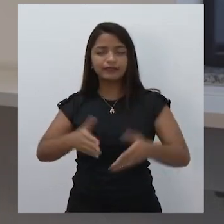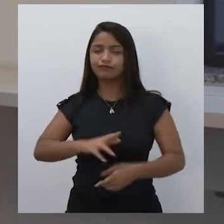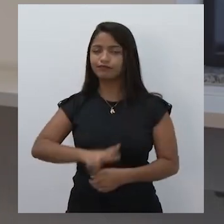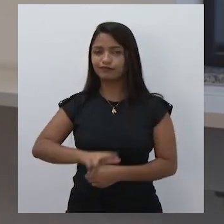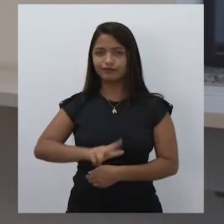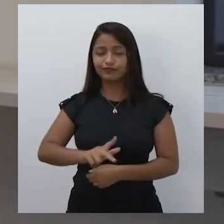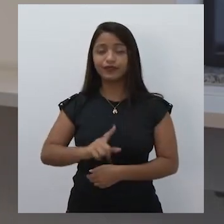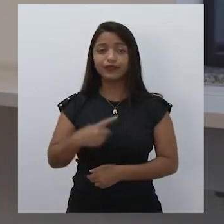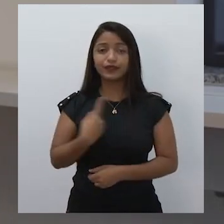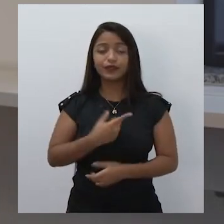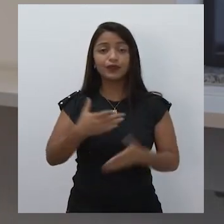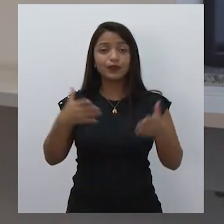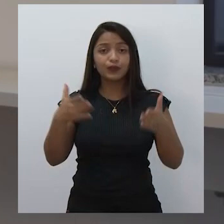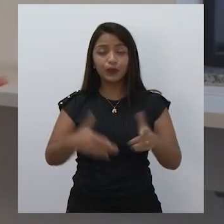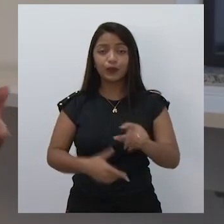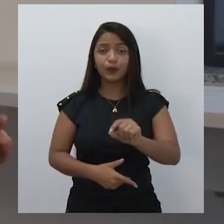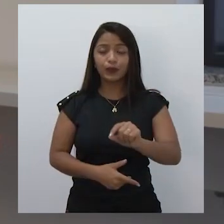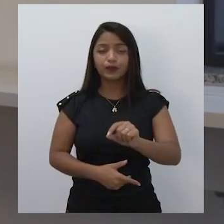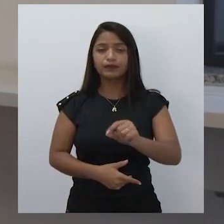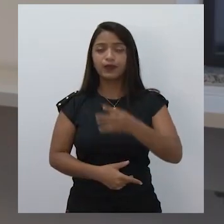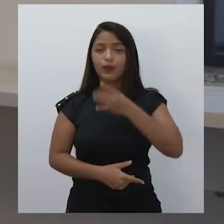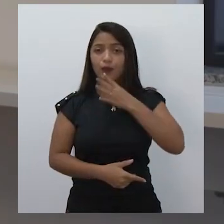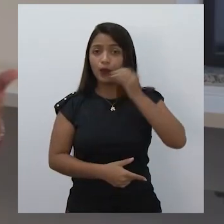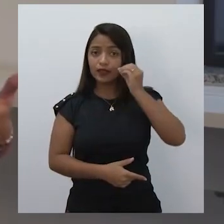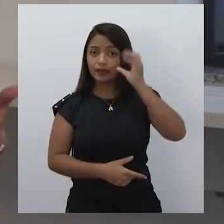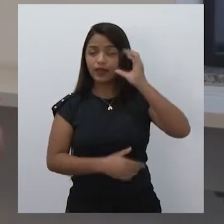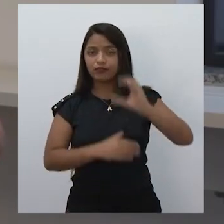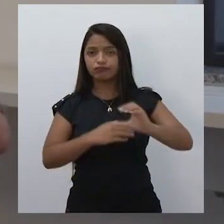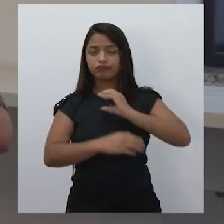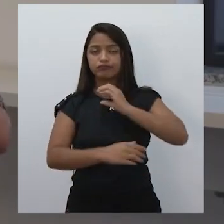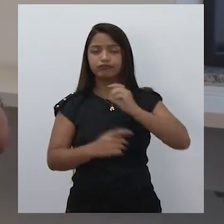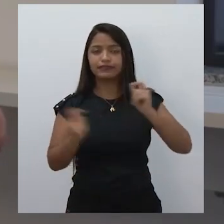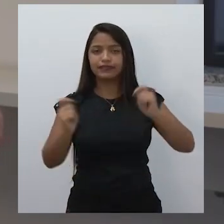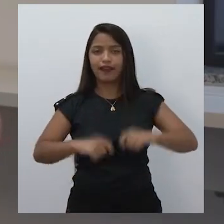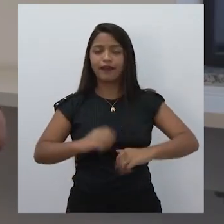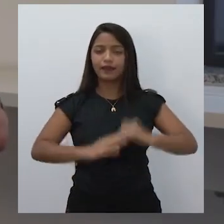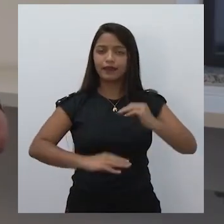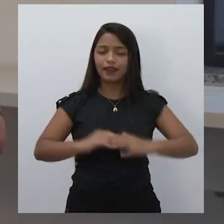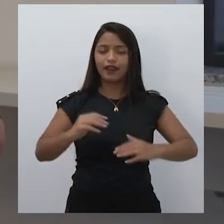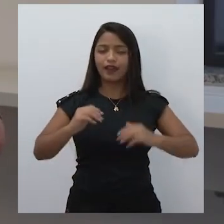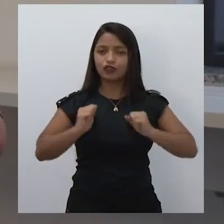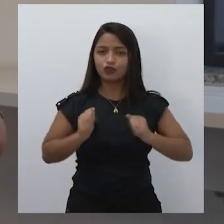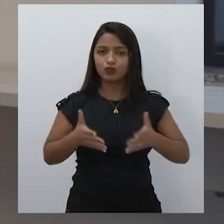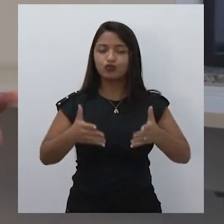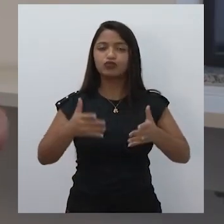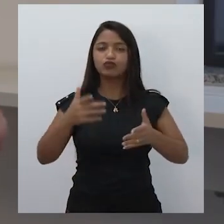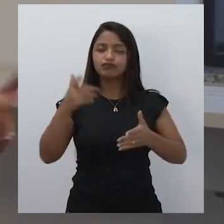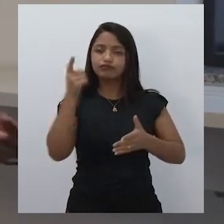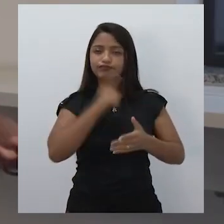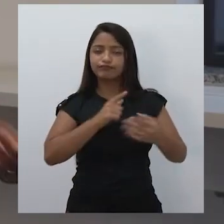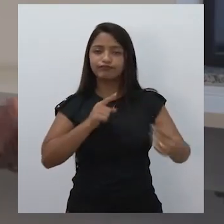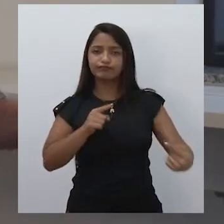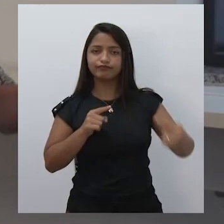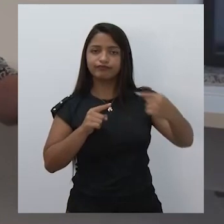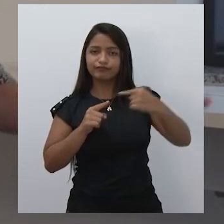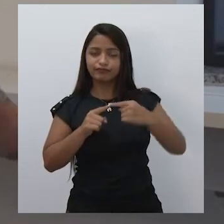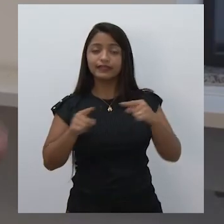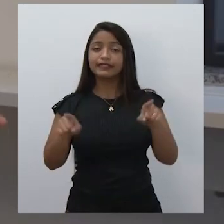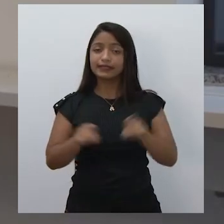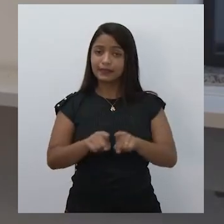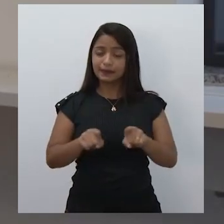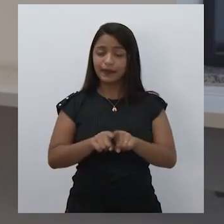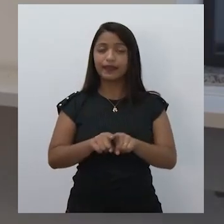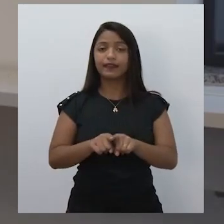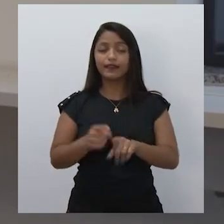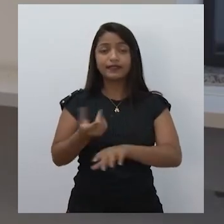como efetivamente esses conhecimentos, habilidades e atitudes que vão se conectando com as habilidades também